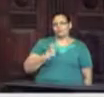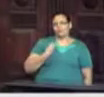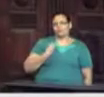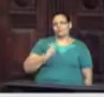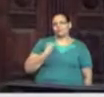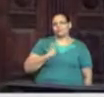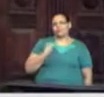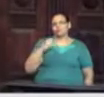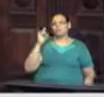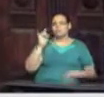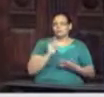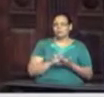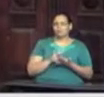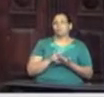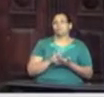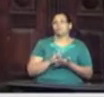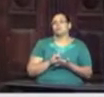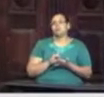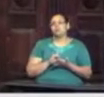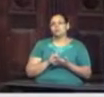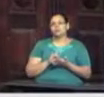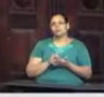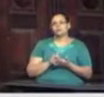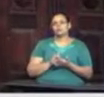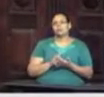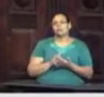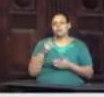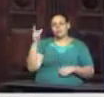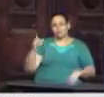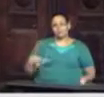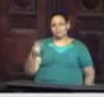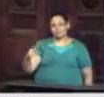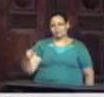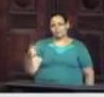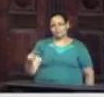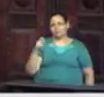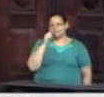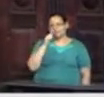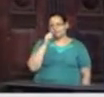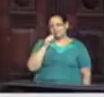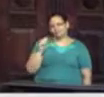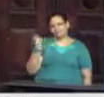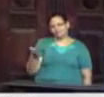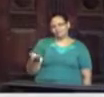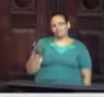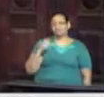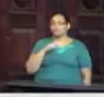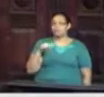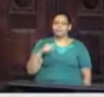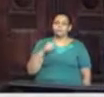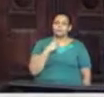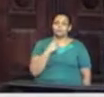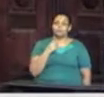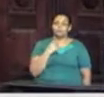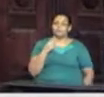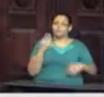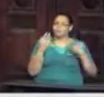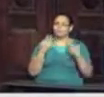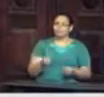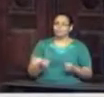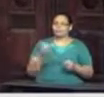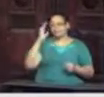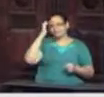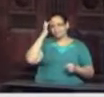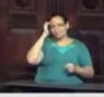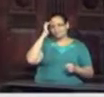participação real, concreta, dessa cidadã, que aí nós não podemos, de forma alguma, aceitar e